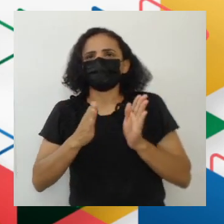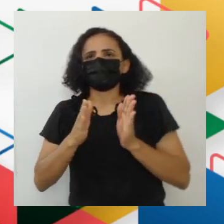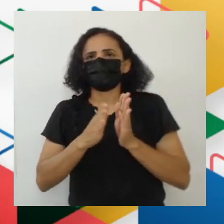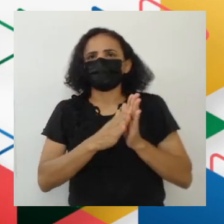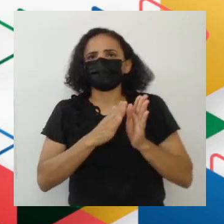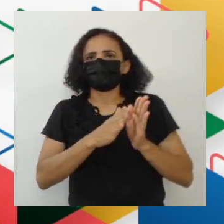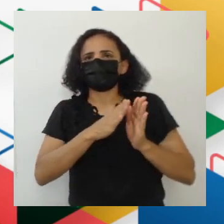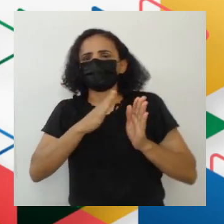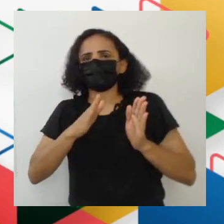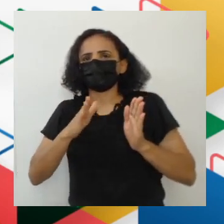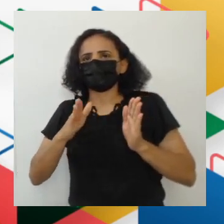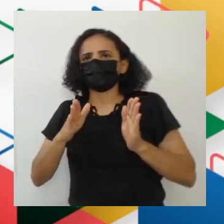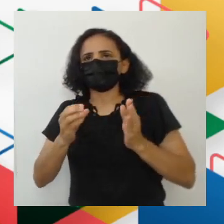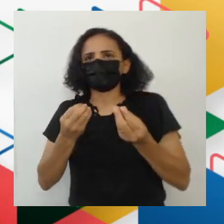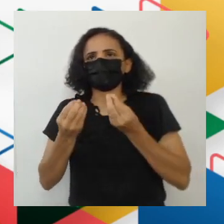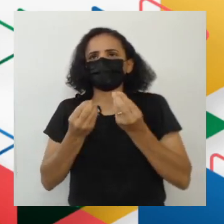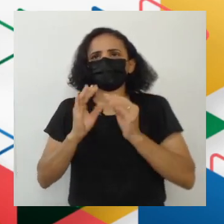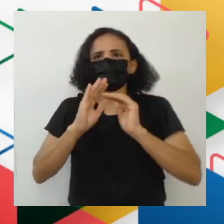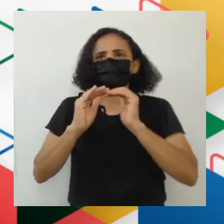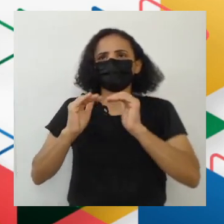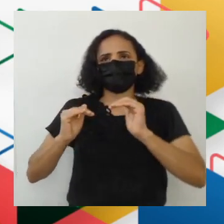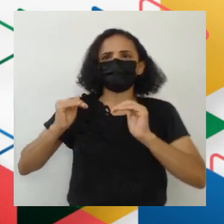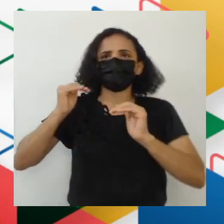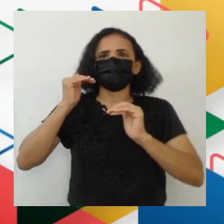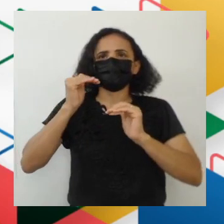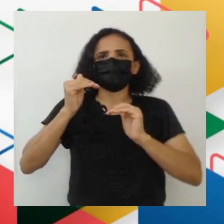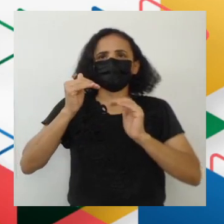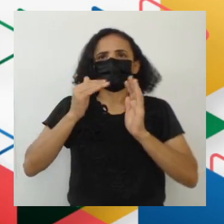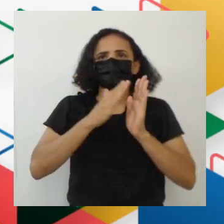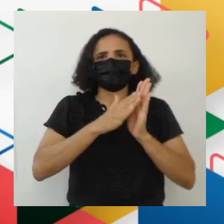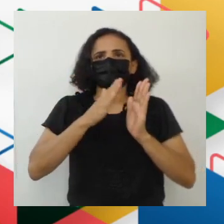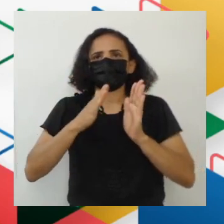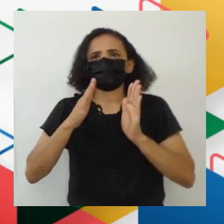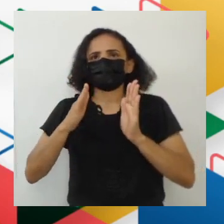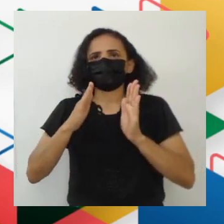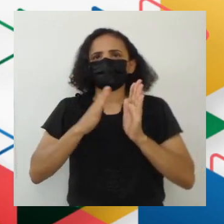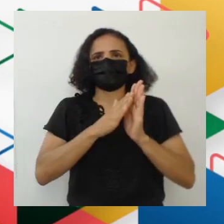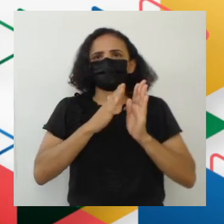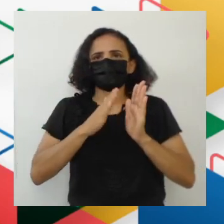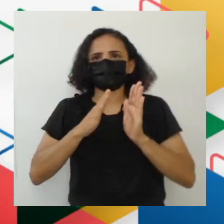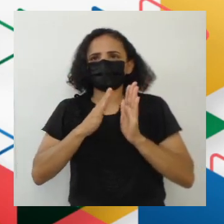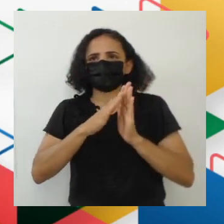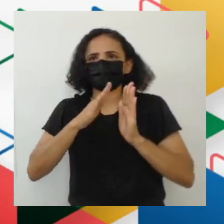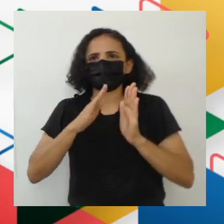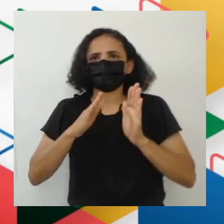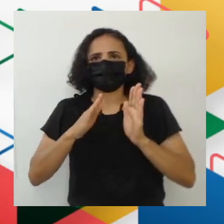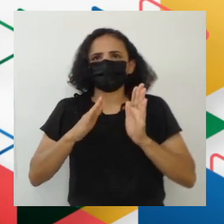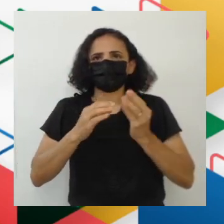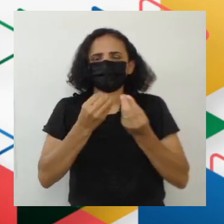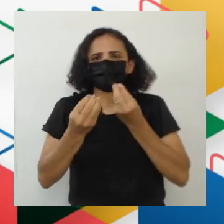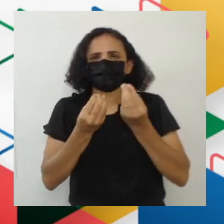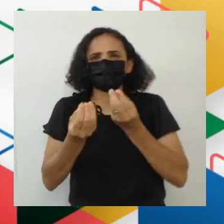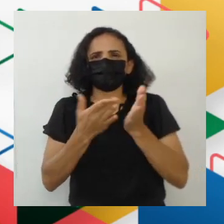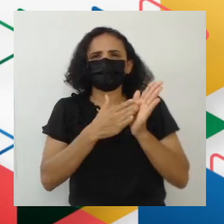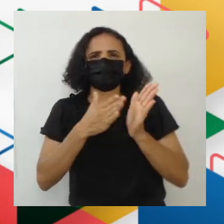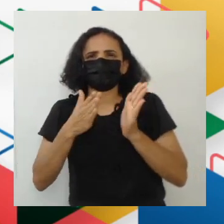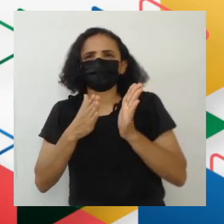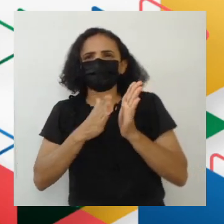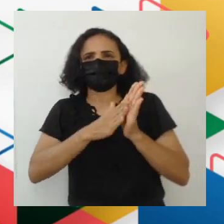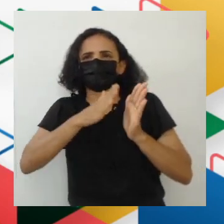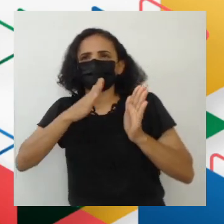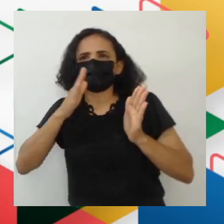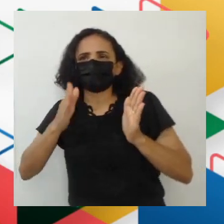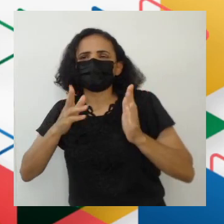sinônimo de sobre, tá? É uma preposição igual a sobre. Quando você diz, por exemplo, eu